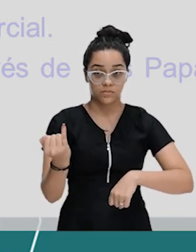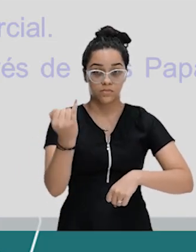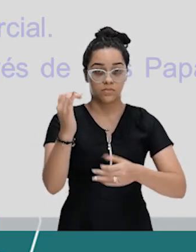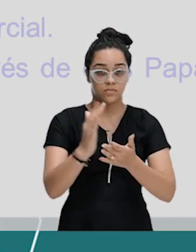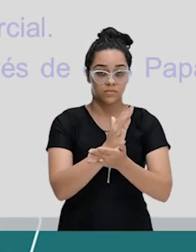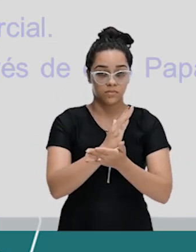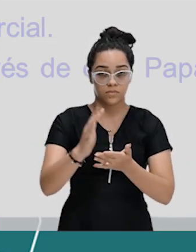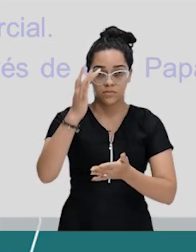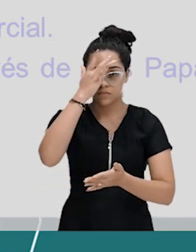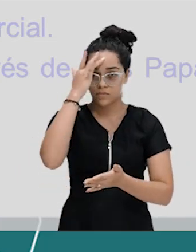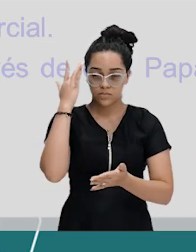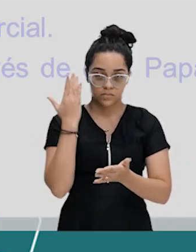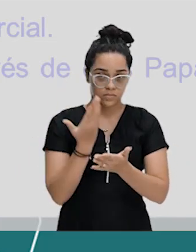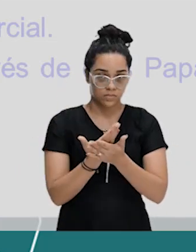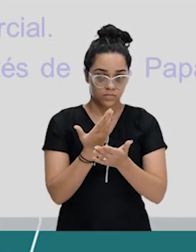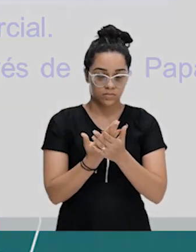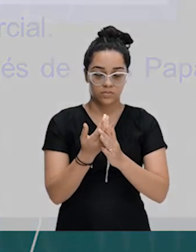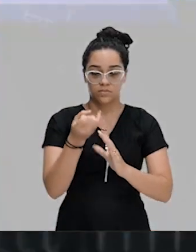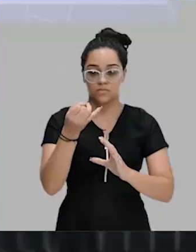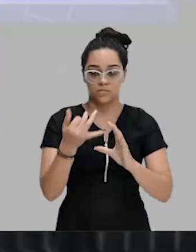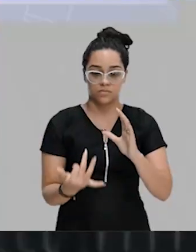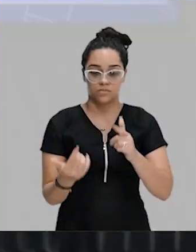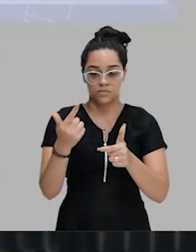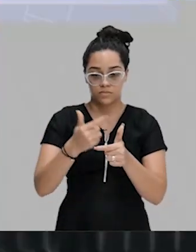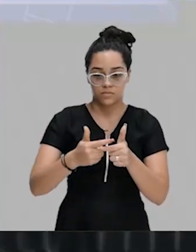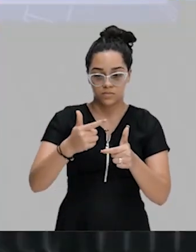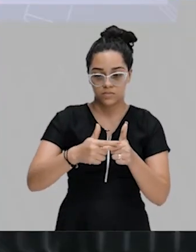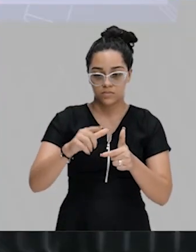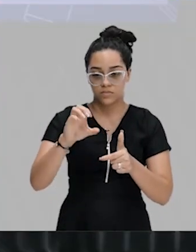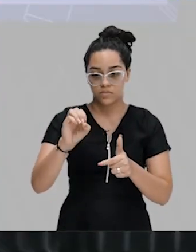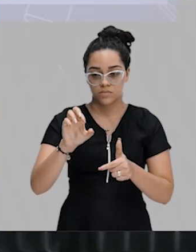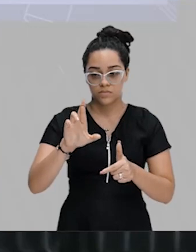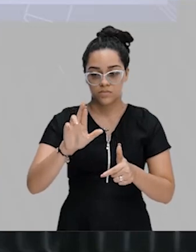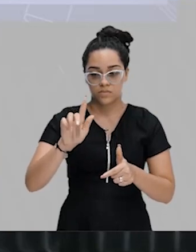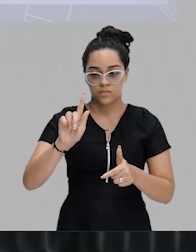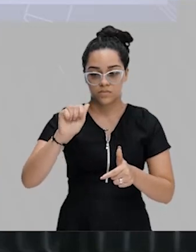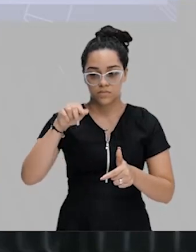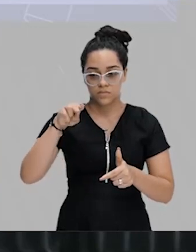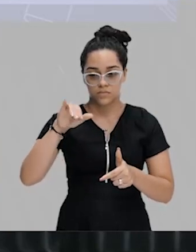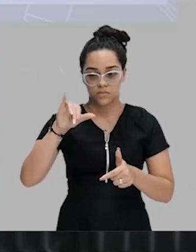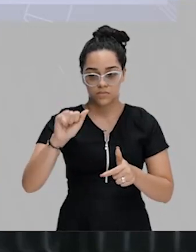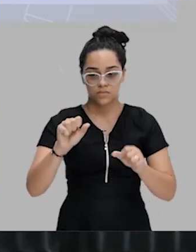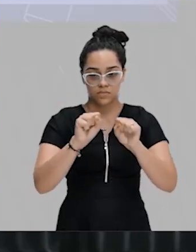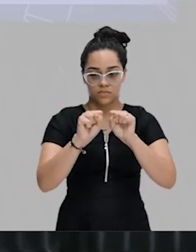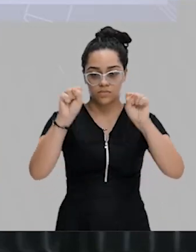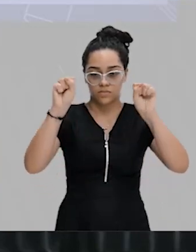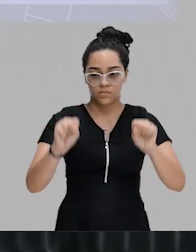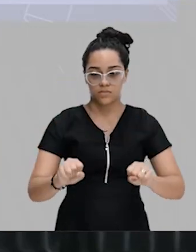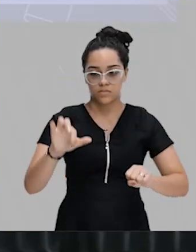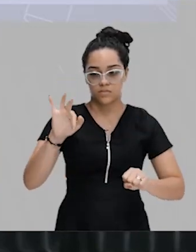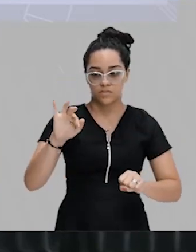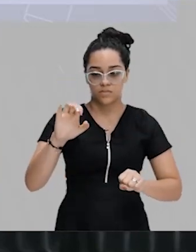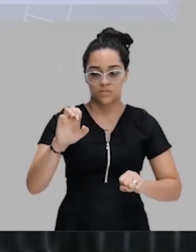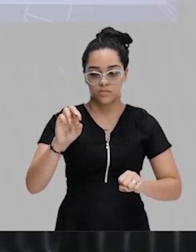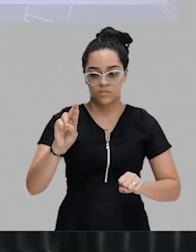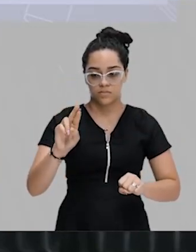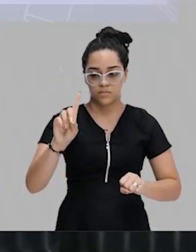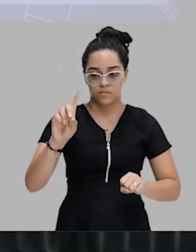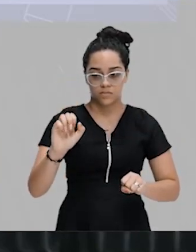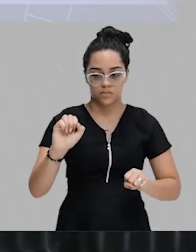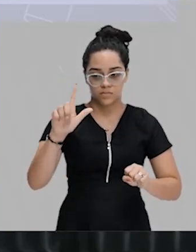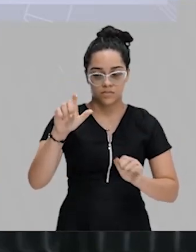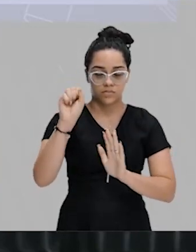estudiosos caracterizam como crise orgânica do sistema feudal, vai ser no século